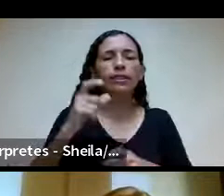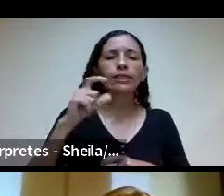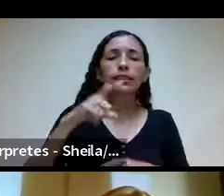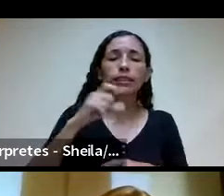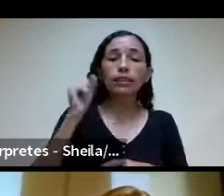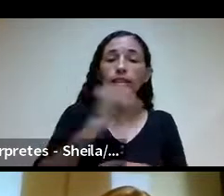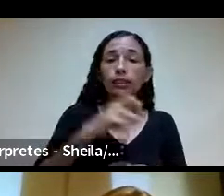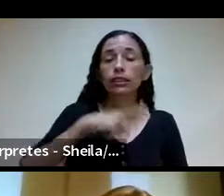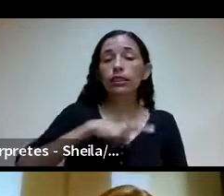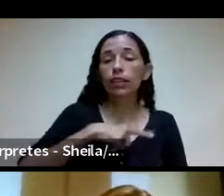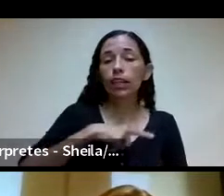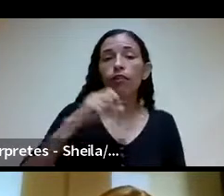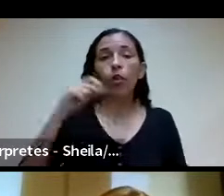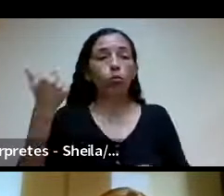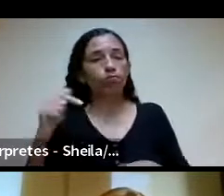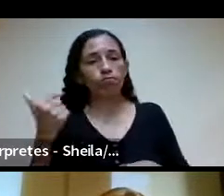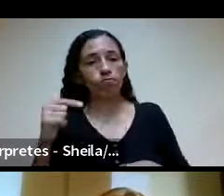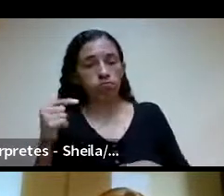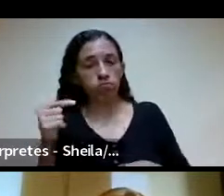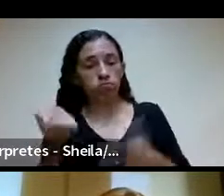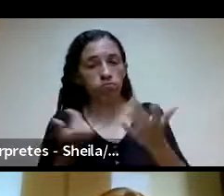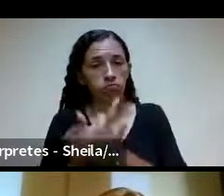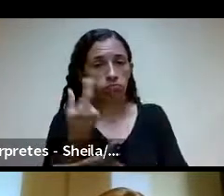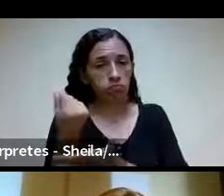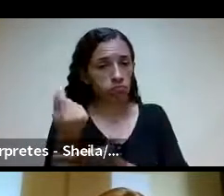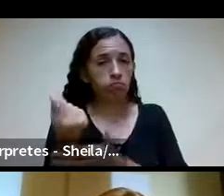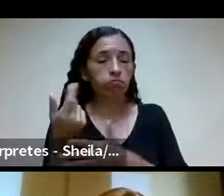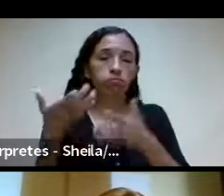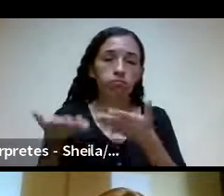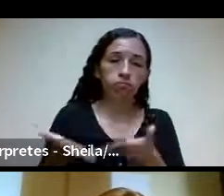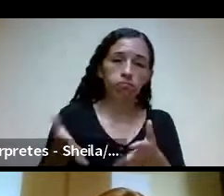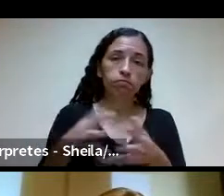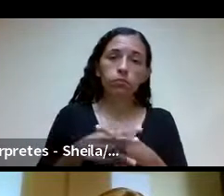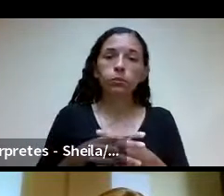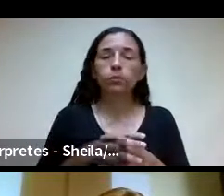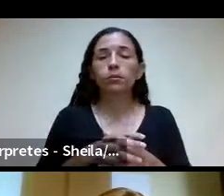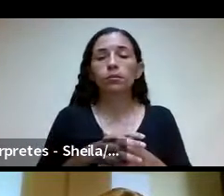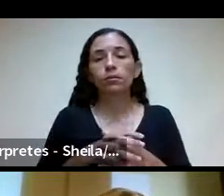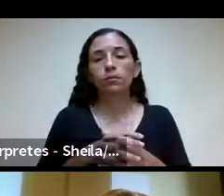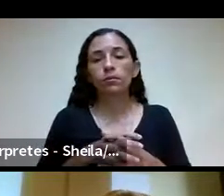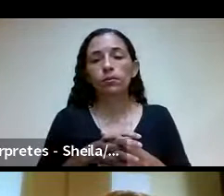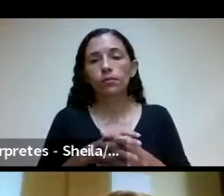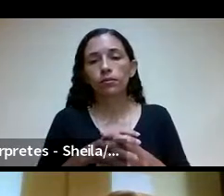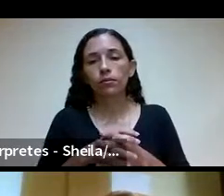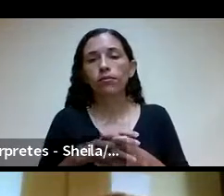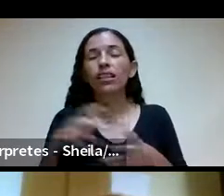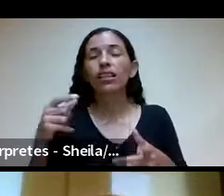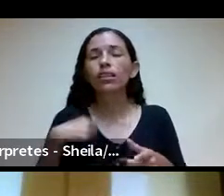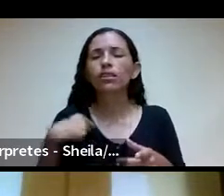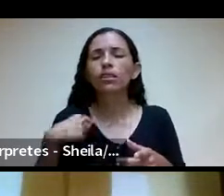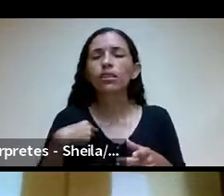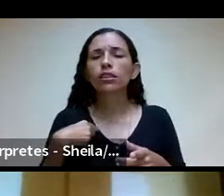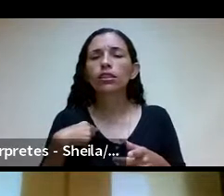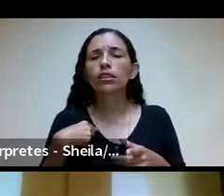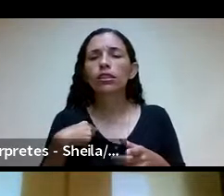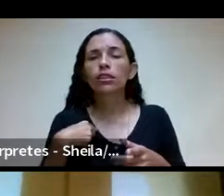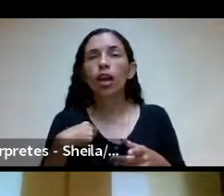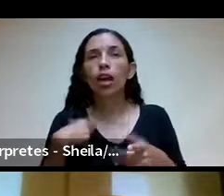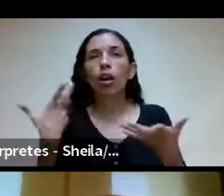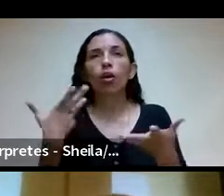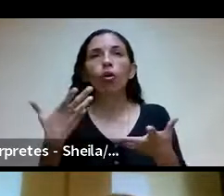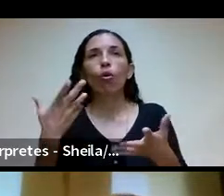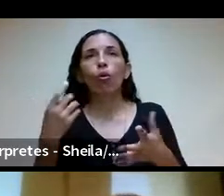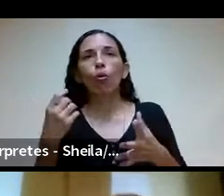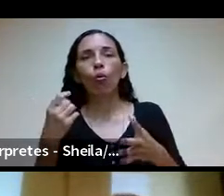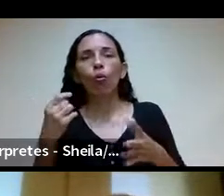arcabouço probatório para o acolhimento e provimento do nosso pedido, tem uma questão bastante interessante que eiva